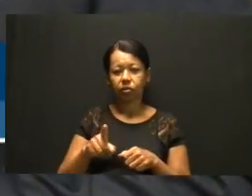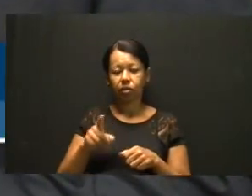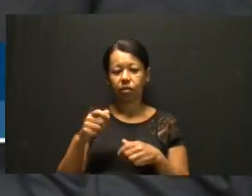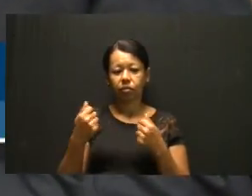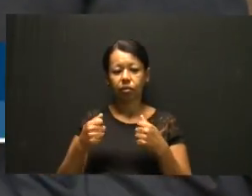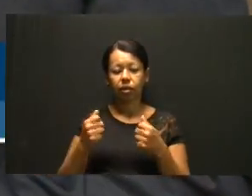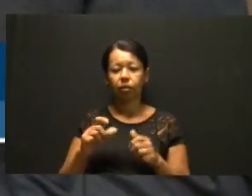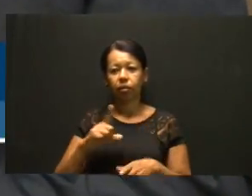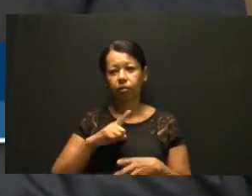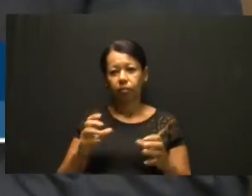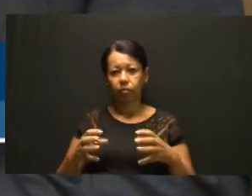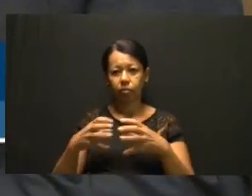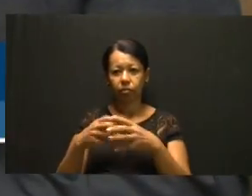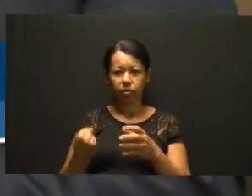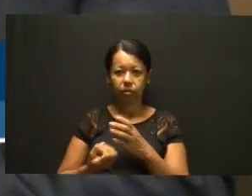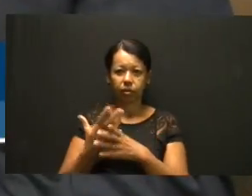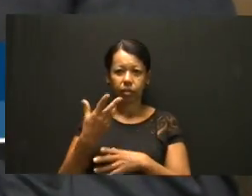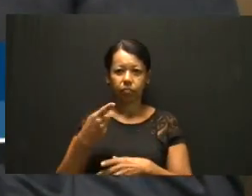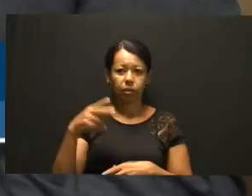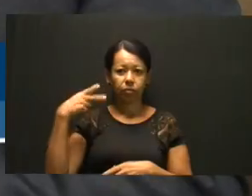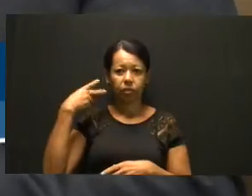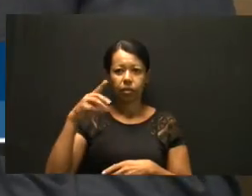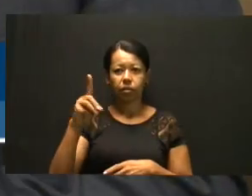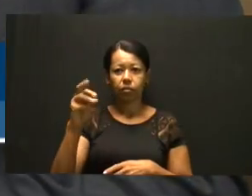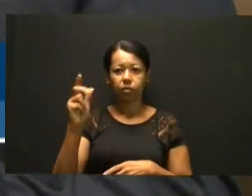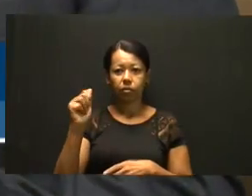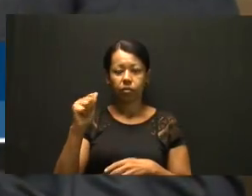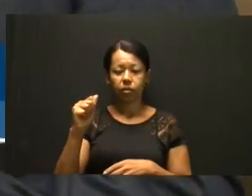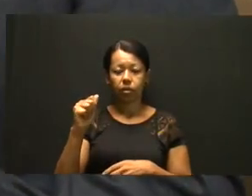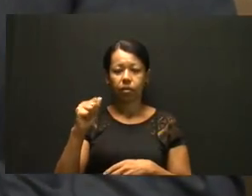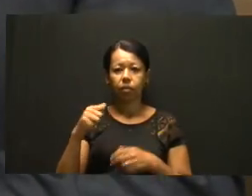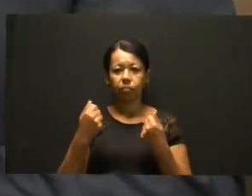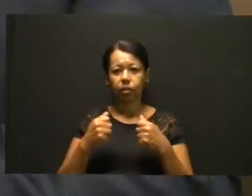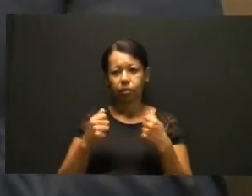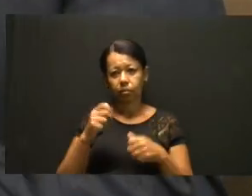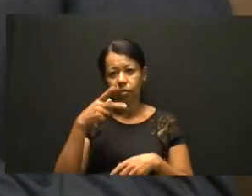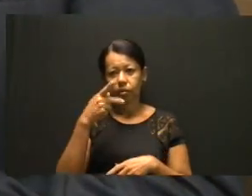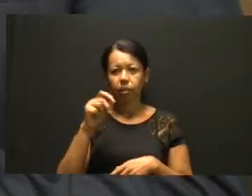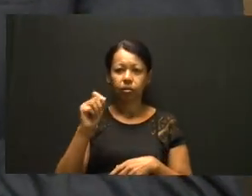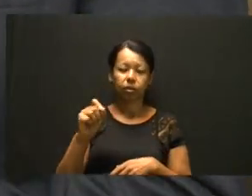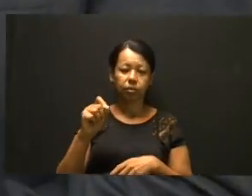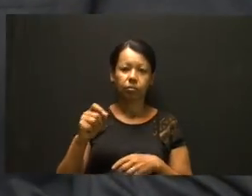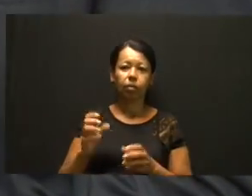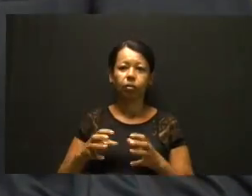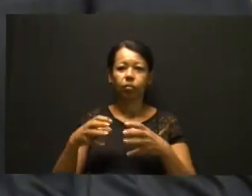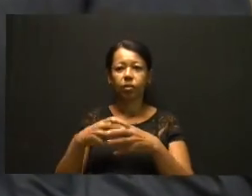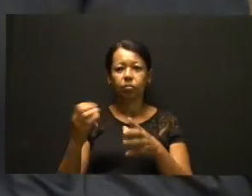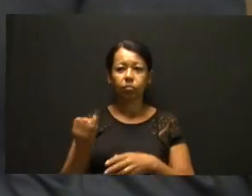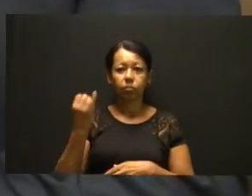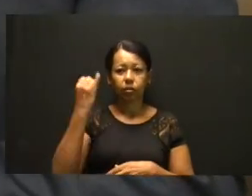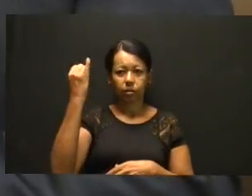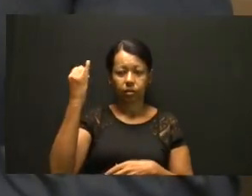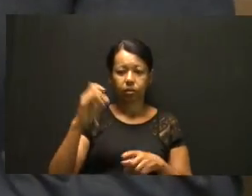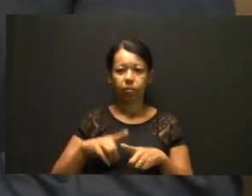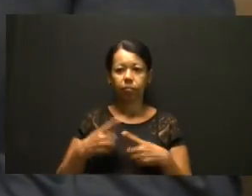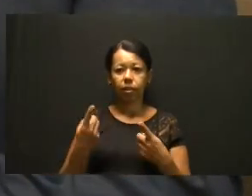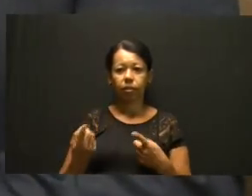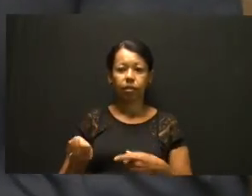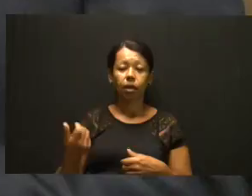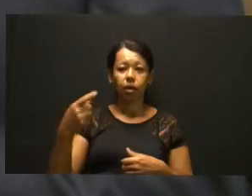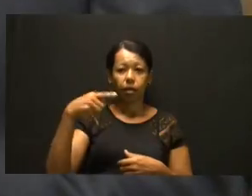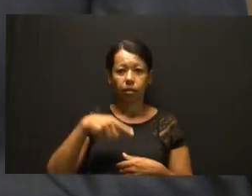uma comissão que fora criada pelo vereador Doda, devemos enaltecer isso, uma comissão de suma importância, mas estamos